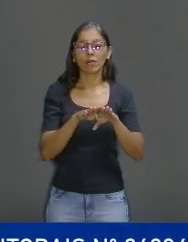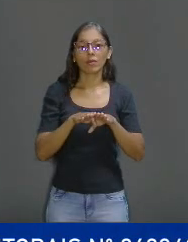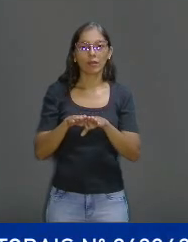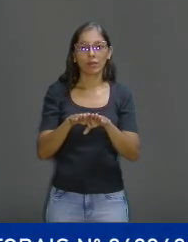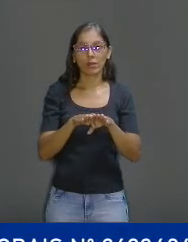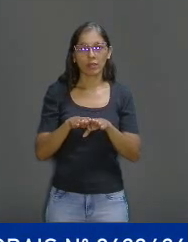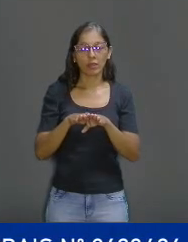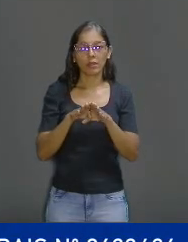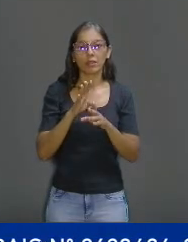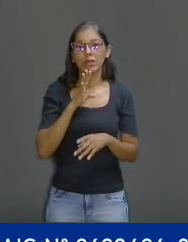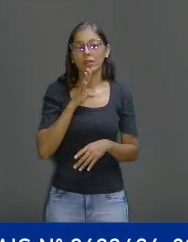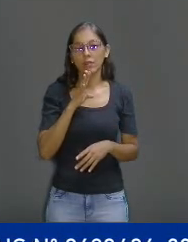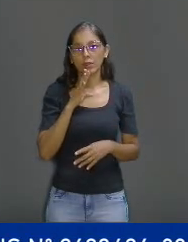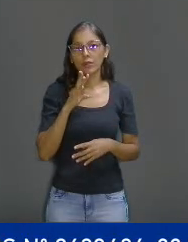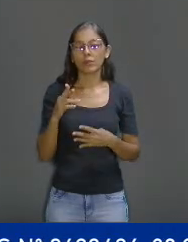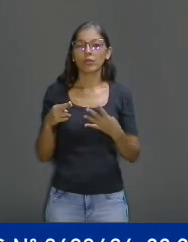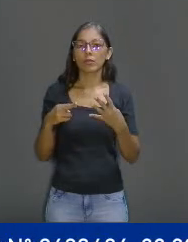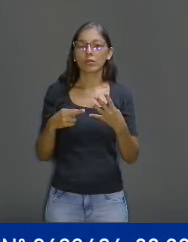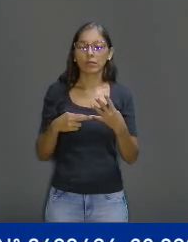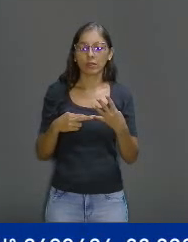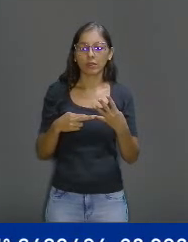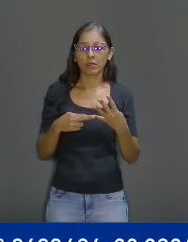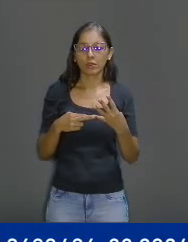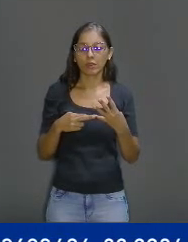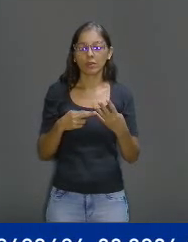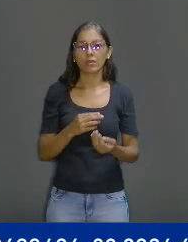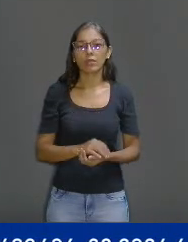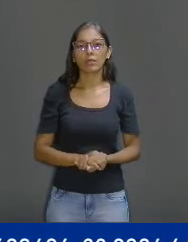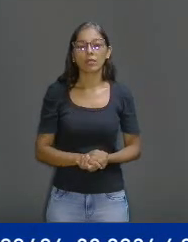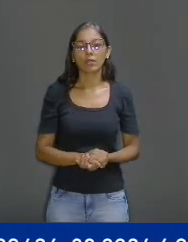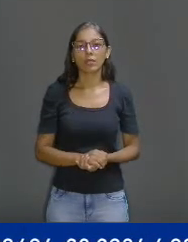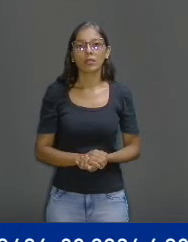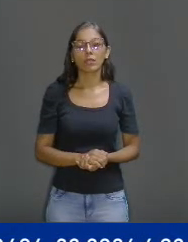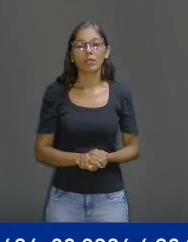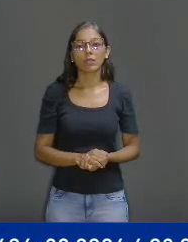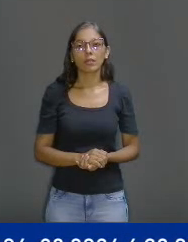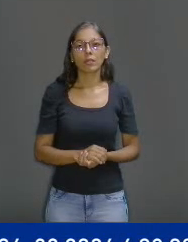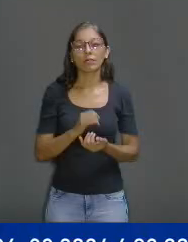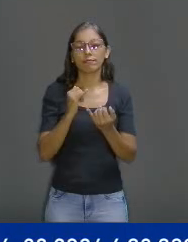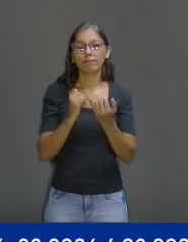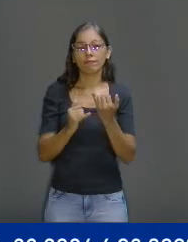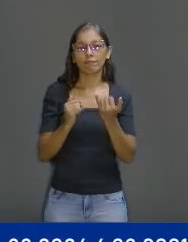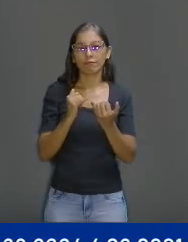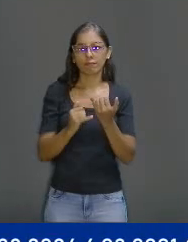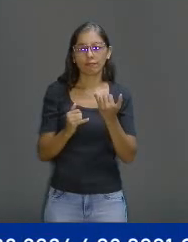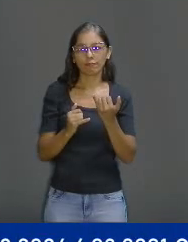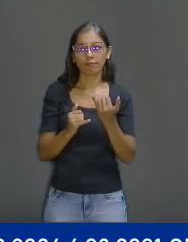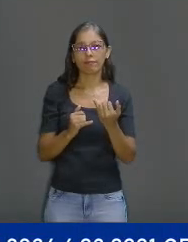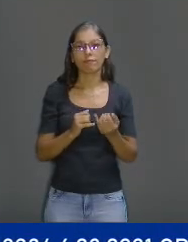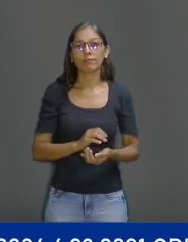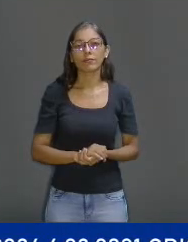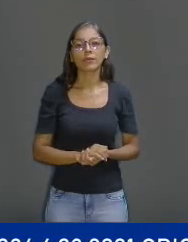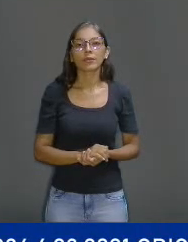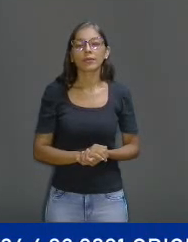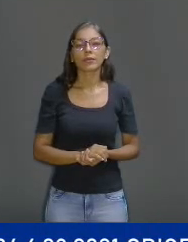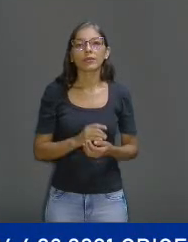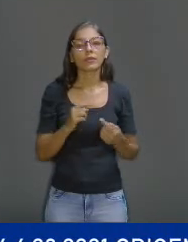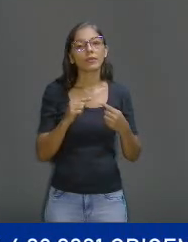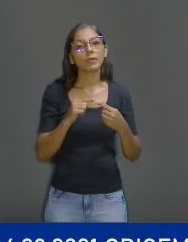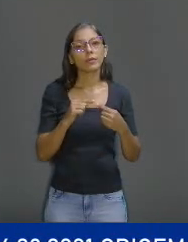por unanimidade, conheceu do recurso e no mérito, deu-lhe provimento parcial nos termos do voto da juíza